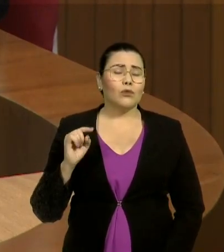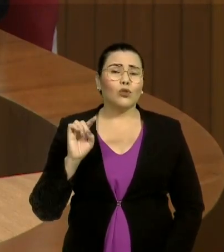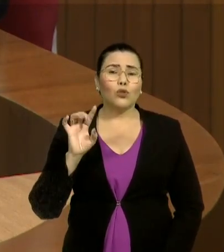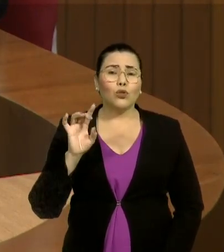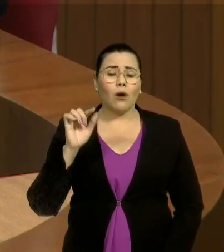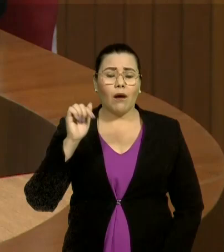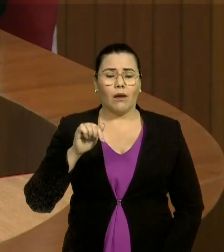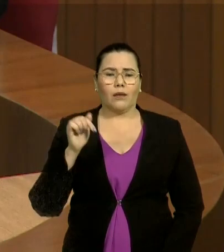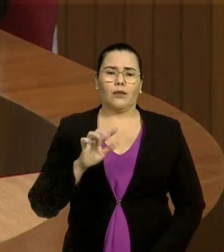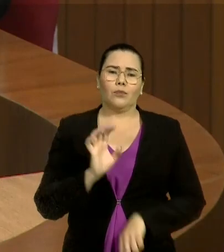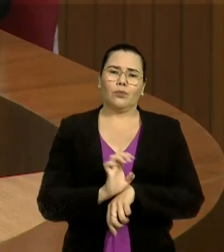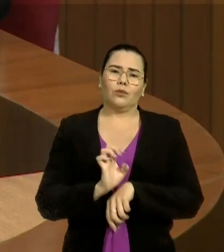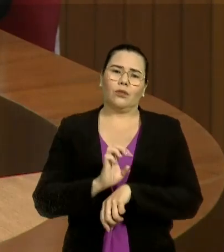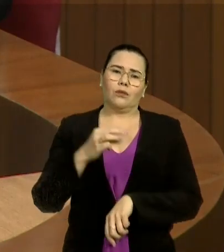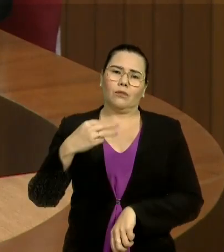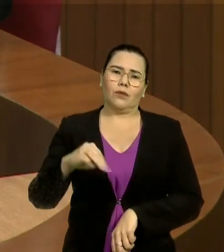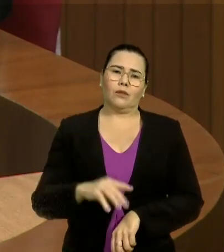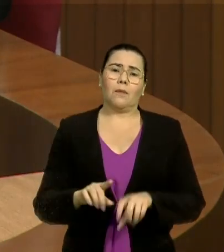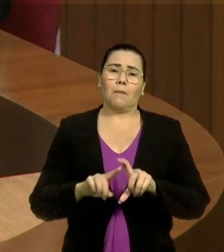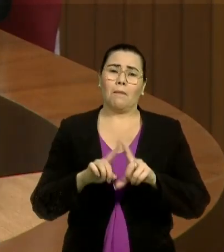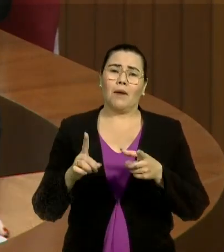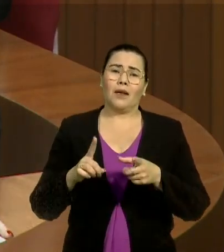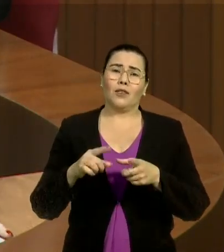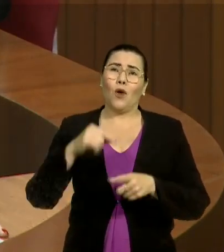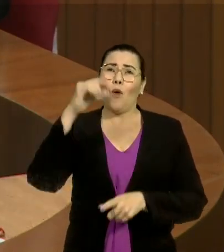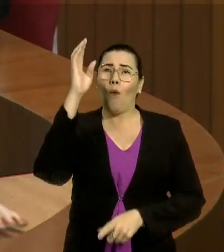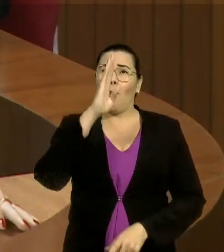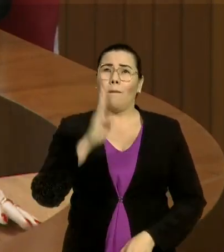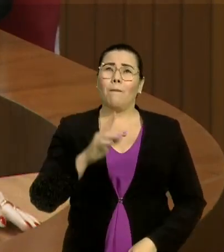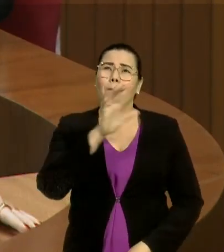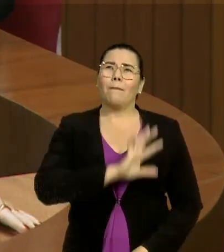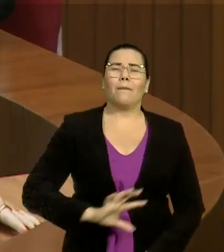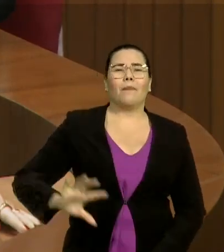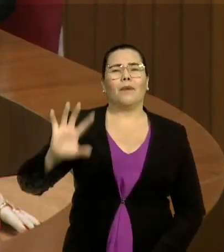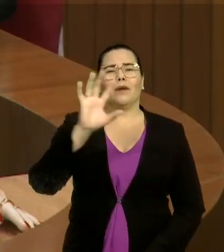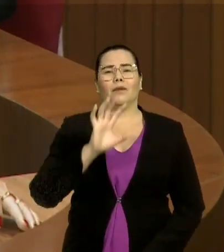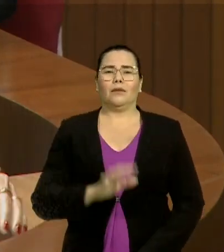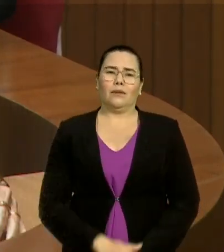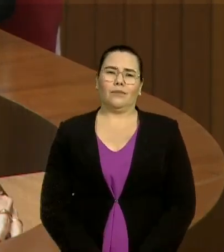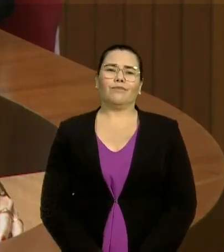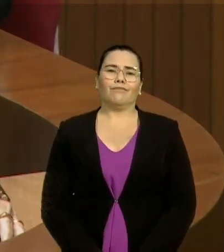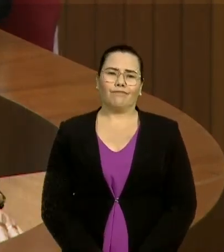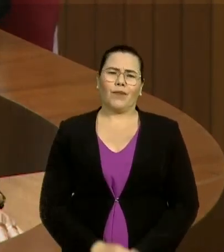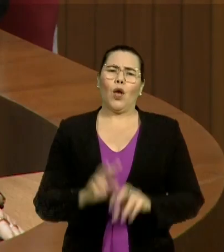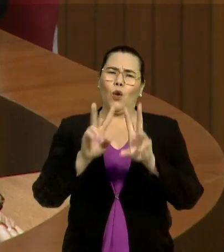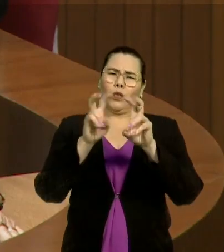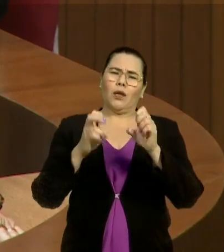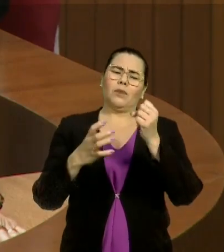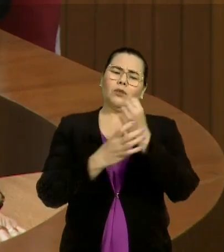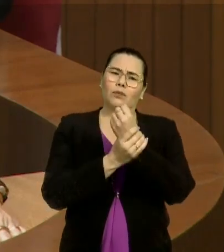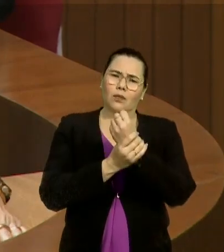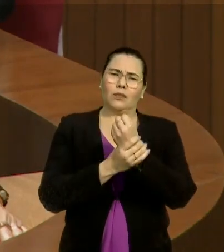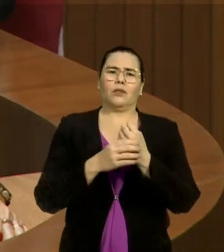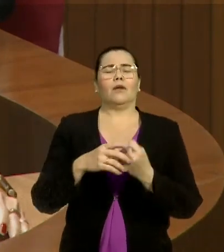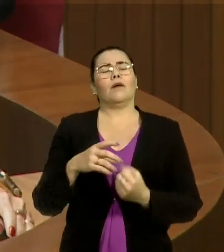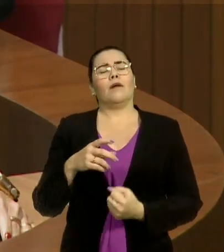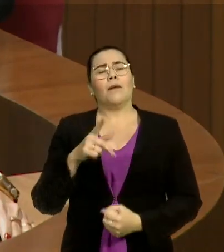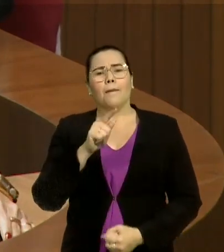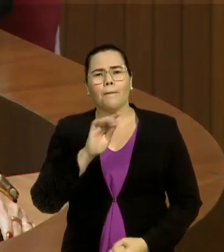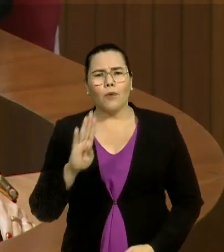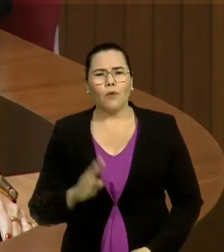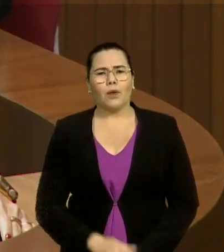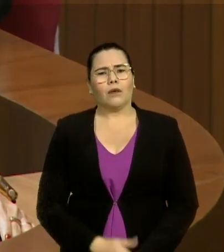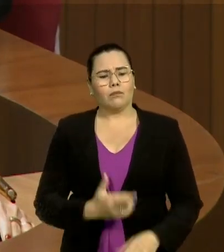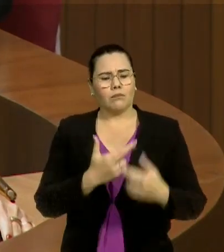o nosso país. Segurança pública é dever do Estado, todos nós sabemos